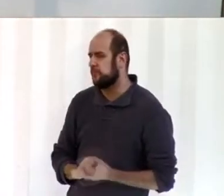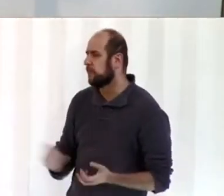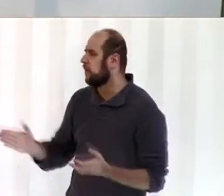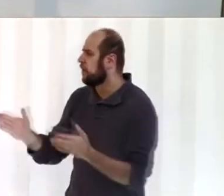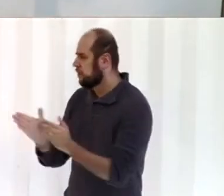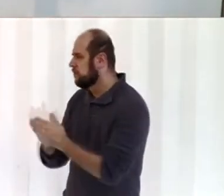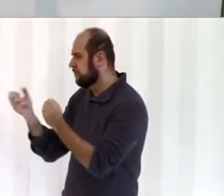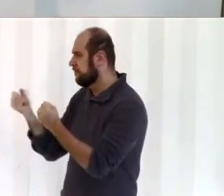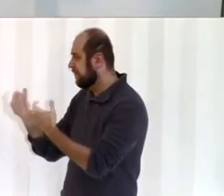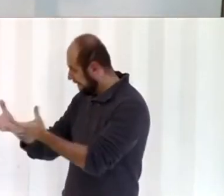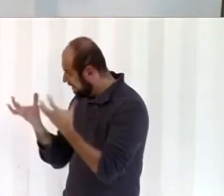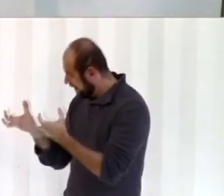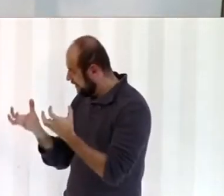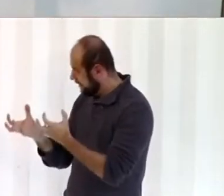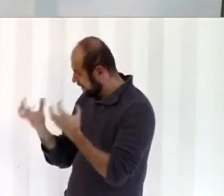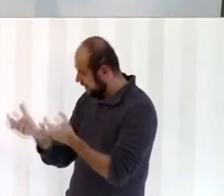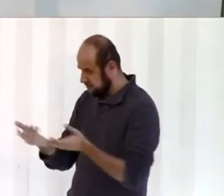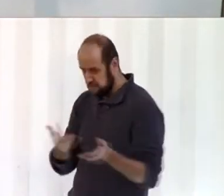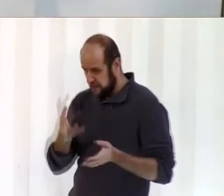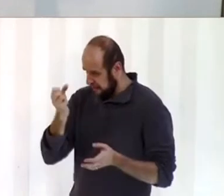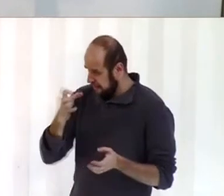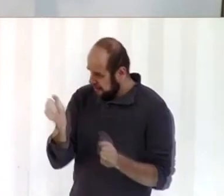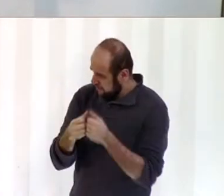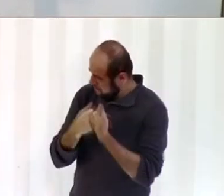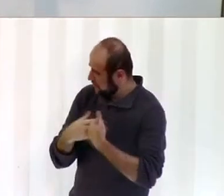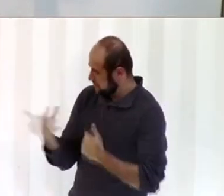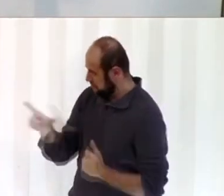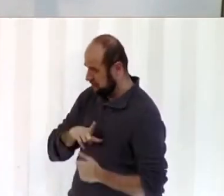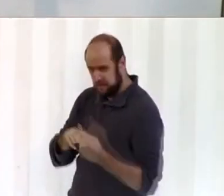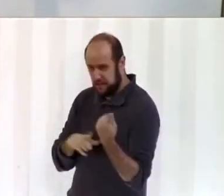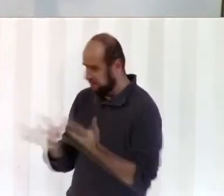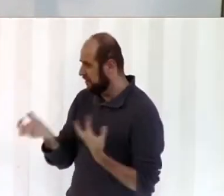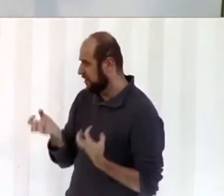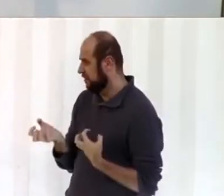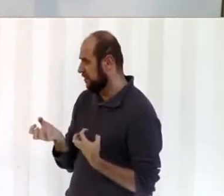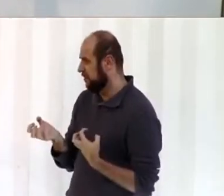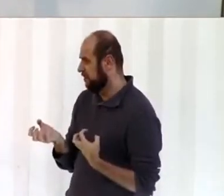situação: vocês querem o que nós temos aí, o pão e o leite?